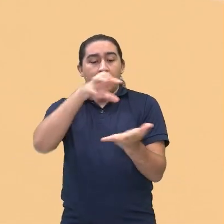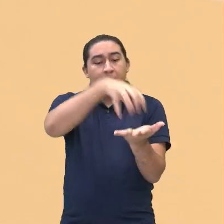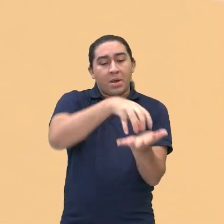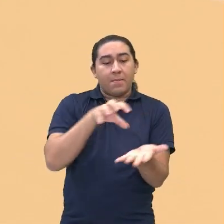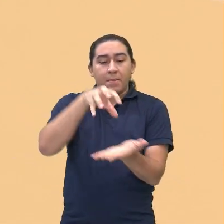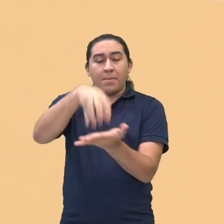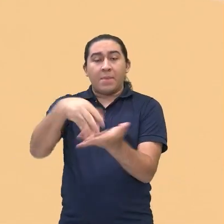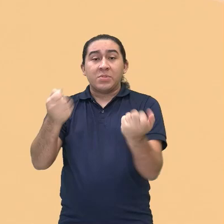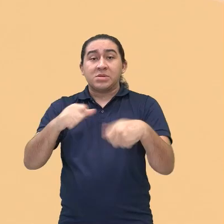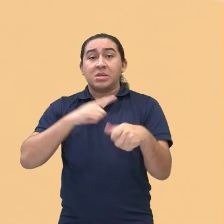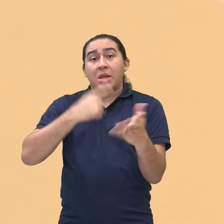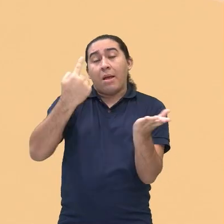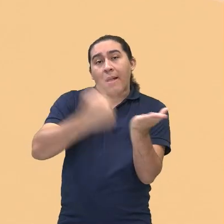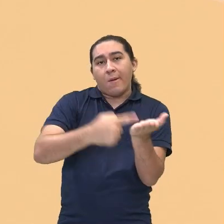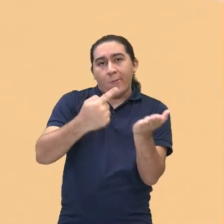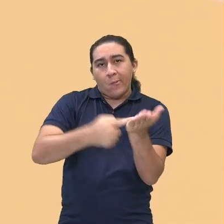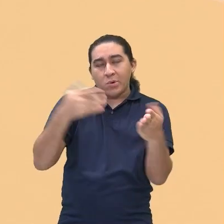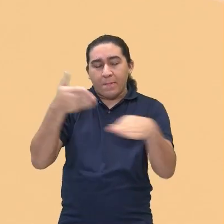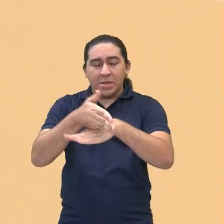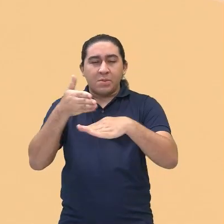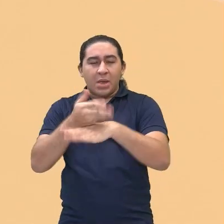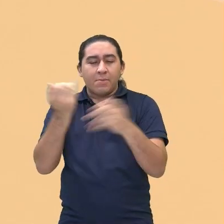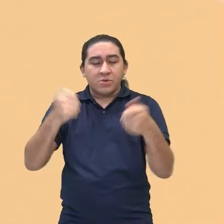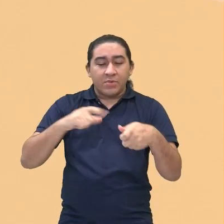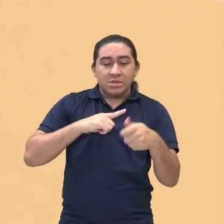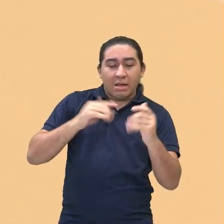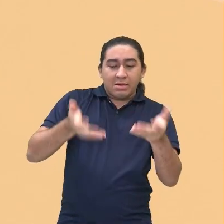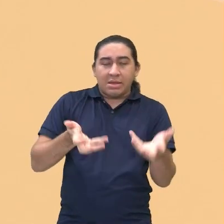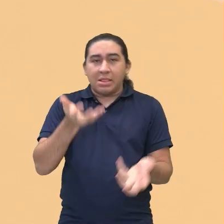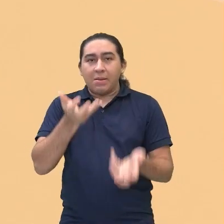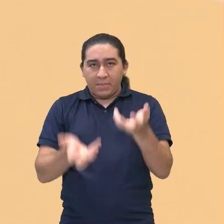que entrar ali para poder tentar amenizar